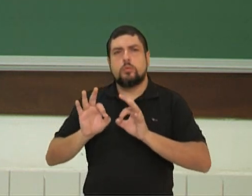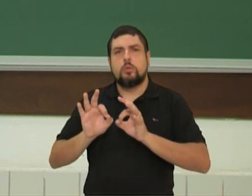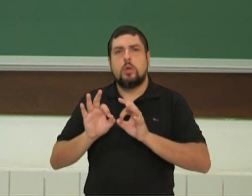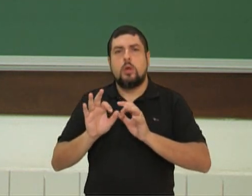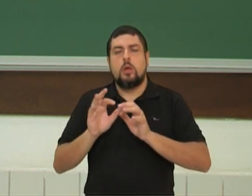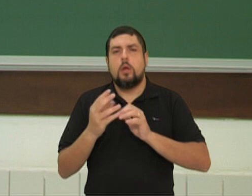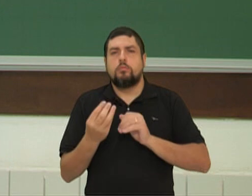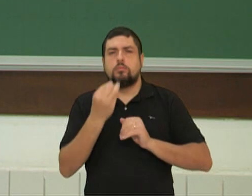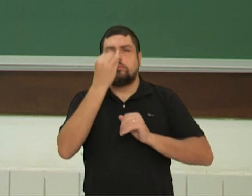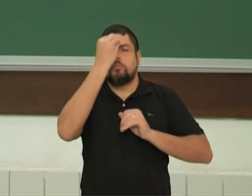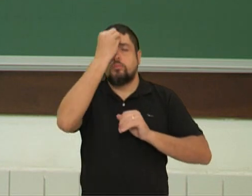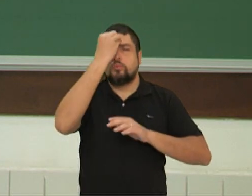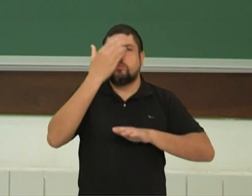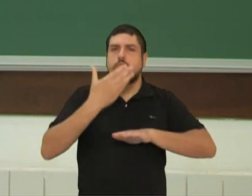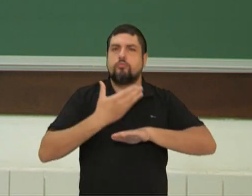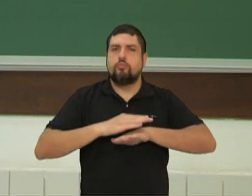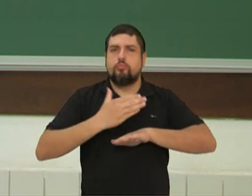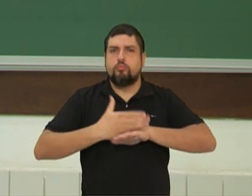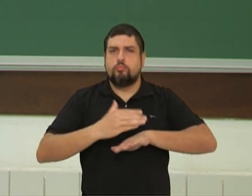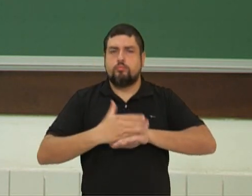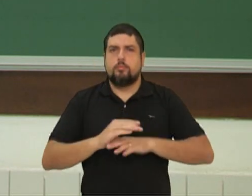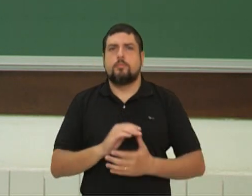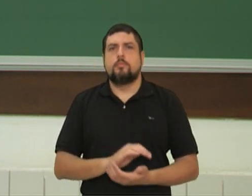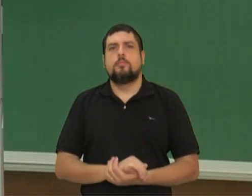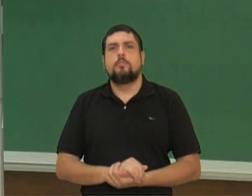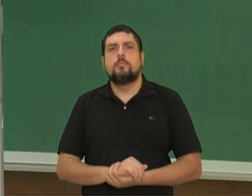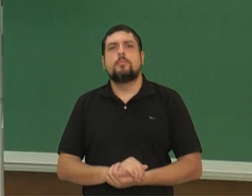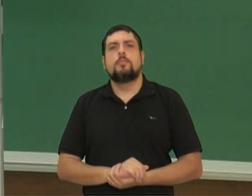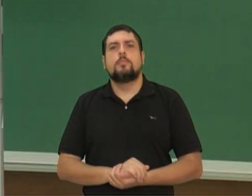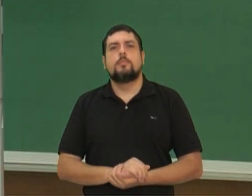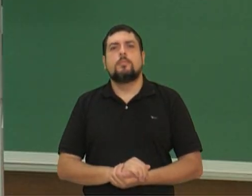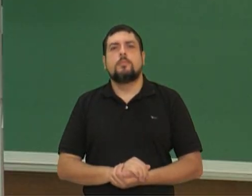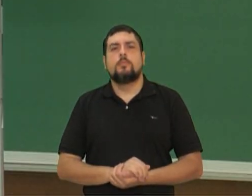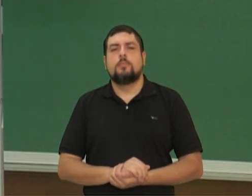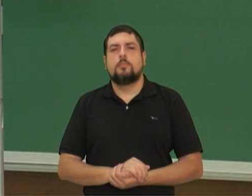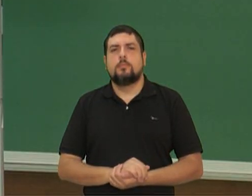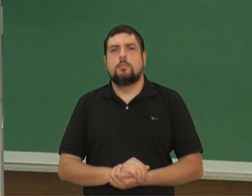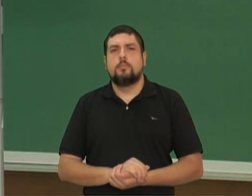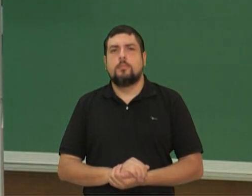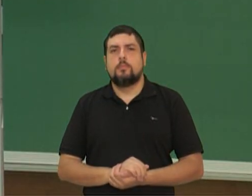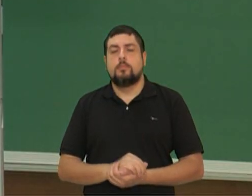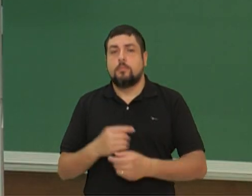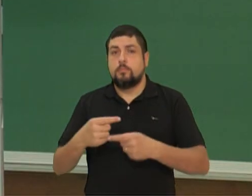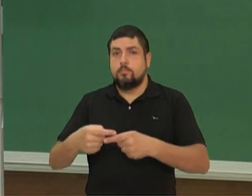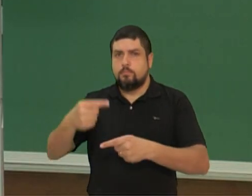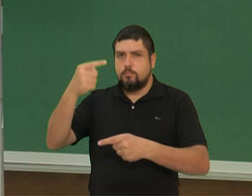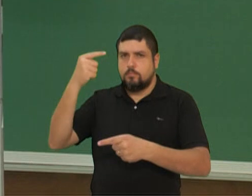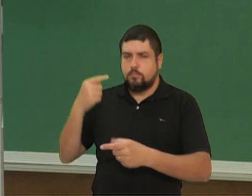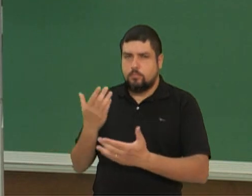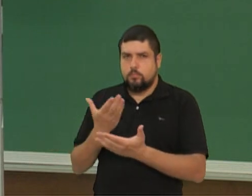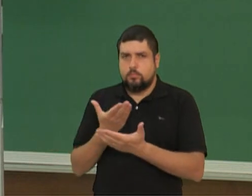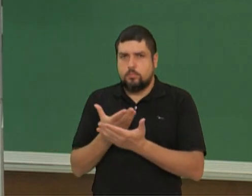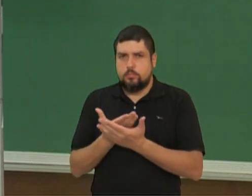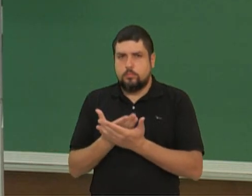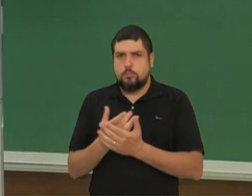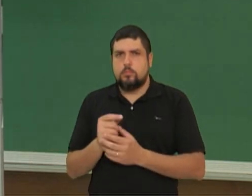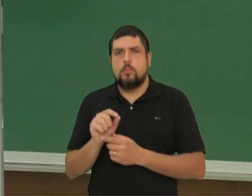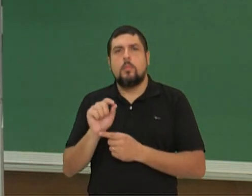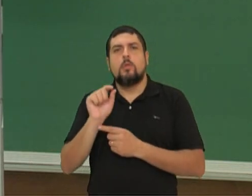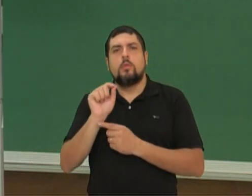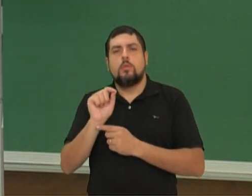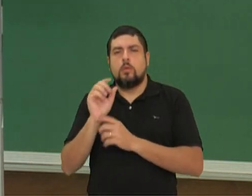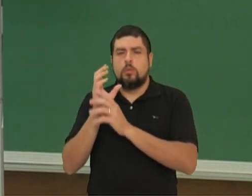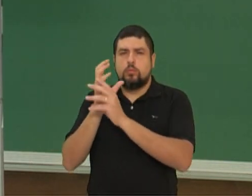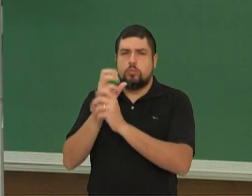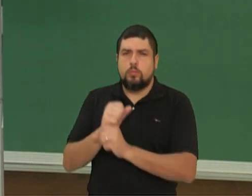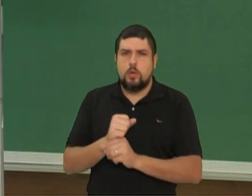um conceito ou outro na hora de resolver uma atividade. Olha só, na aula anterior, que foi a parte 1 da retomada de